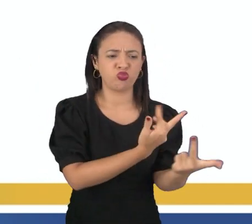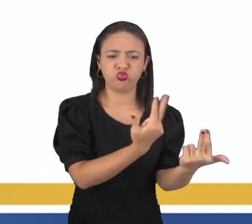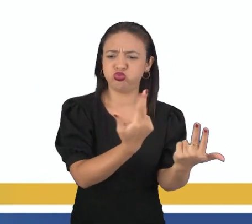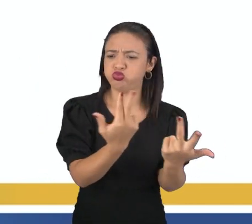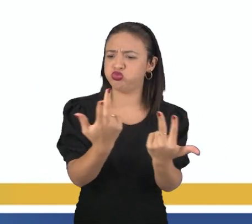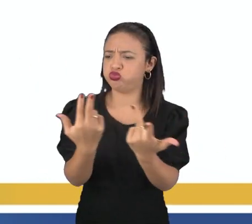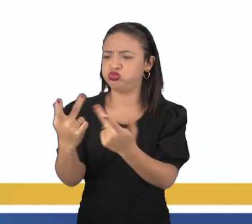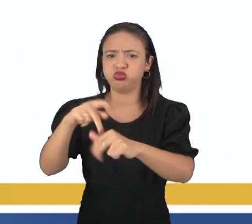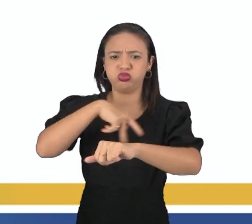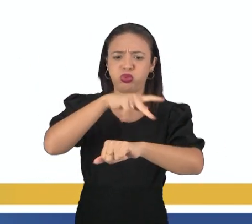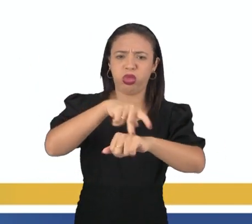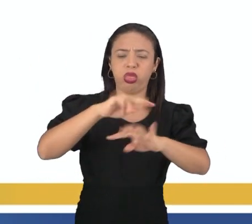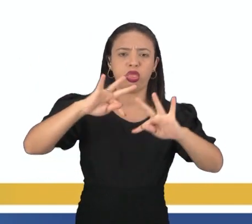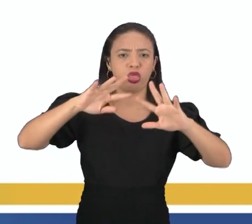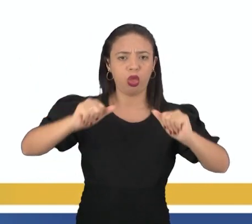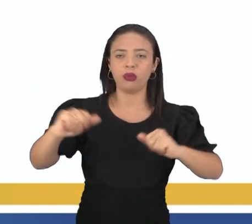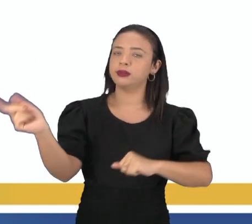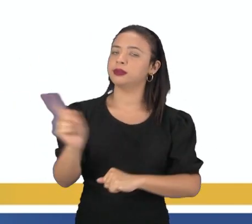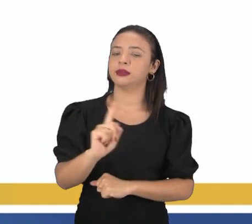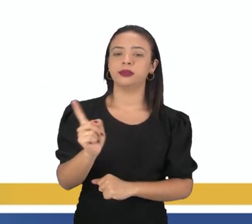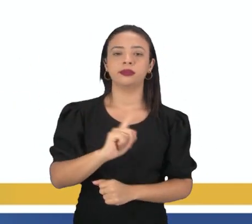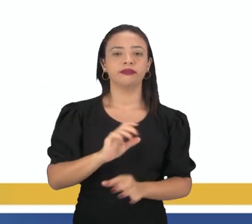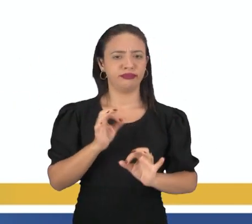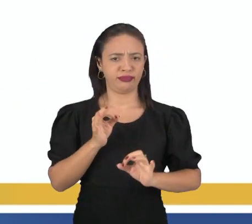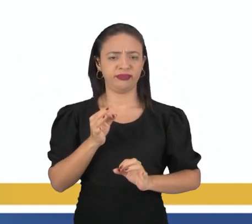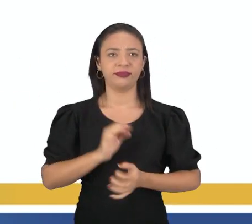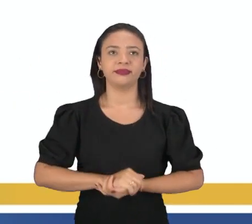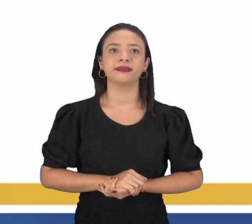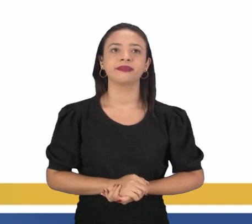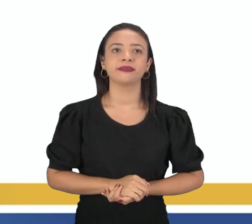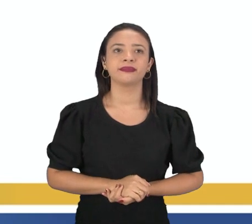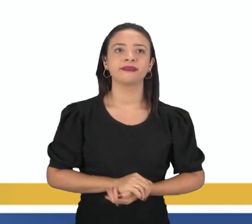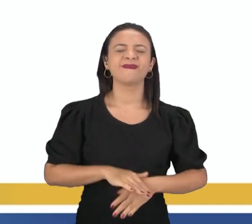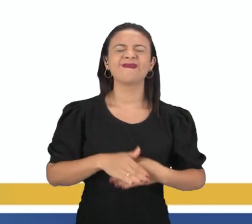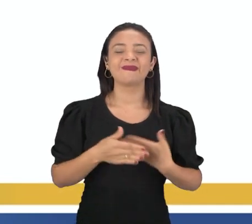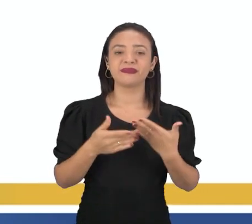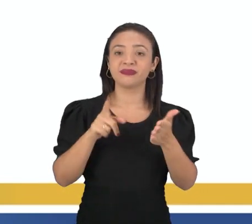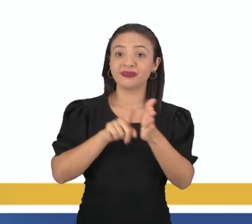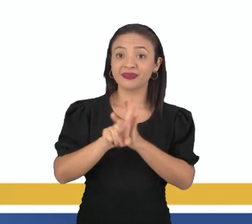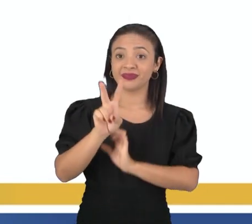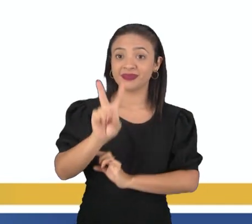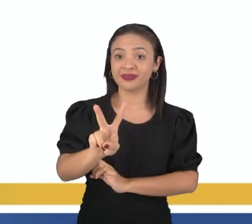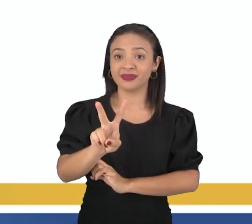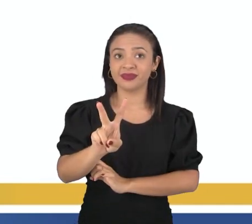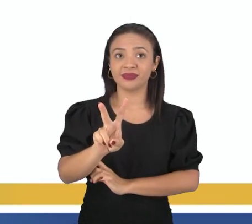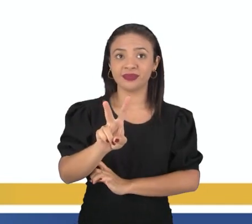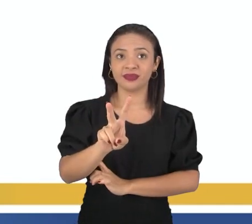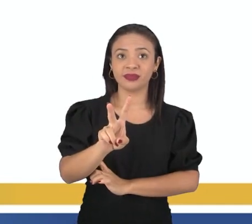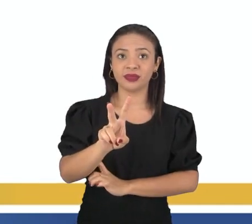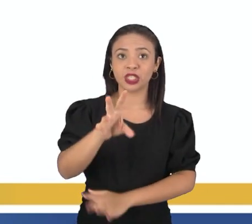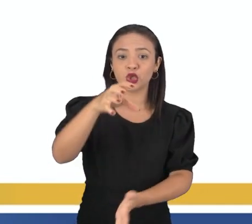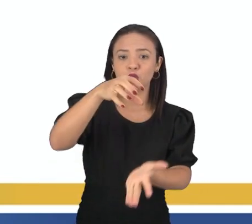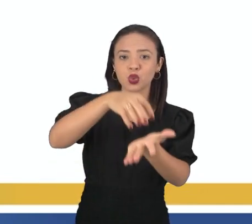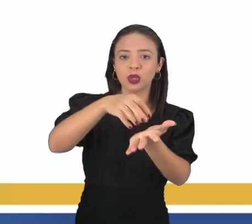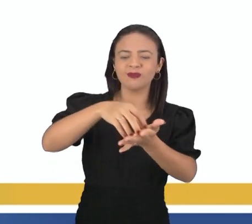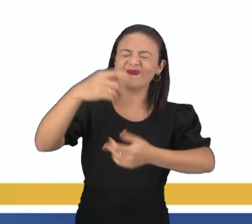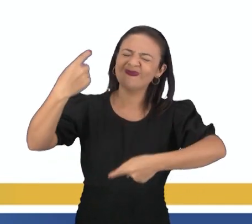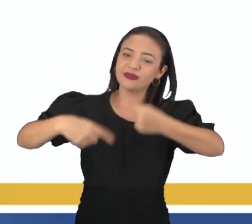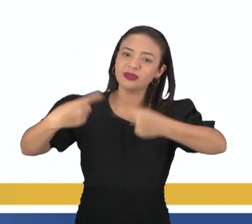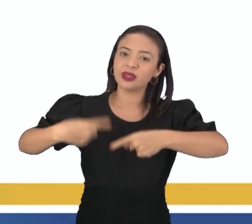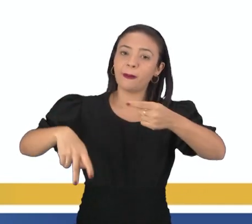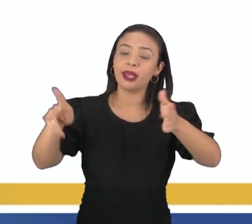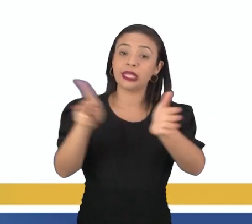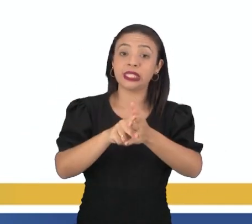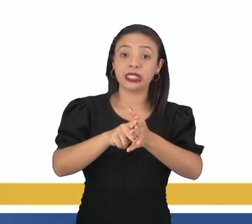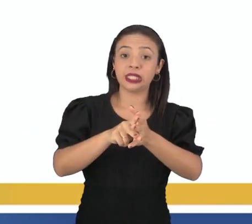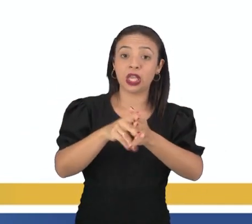os países, no mesmo período em todos os países, certo? Vamos lá para a segunda questão. A centralização política nas mãos